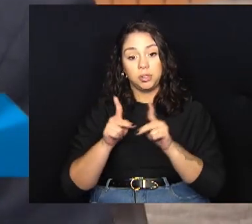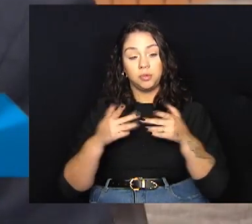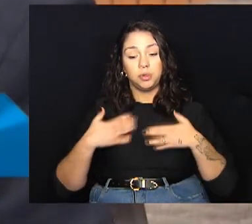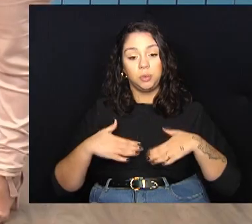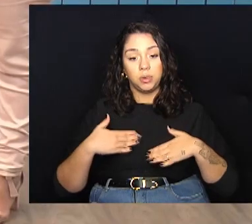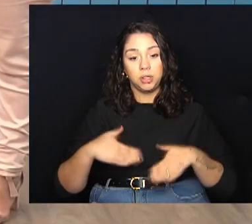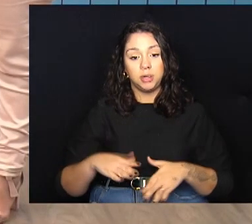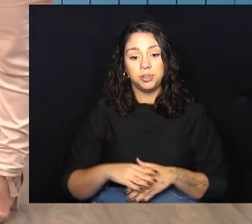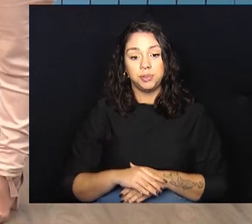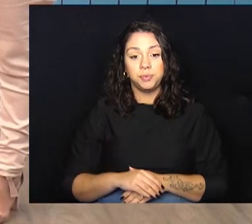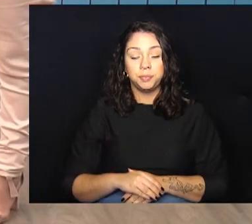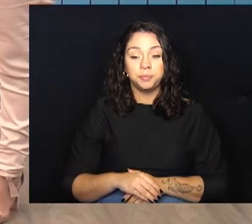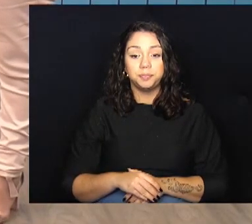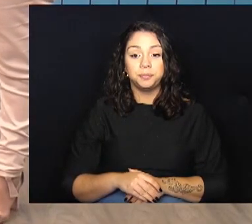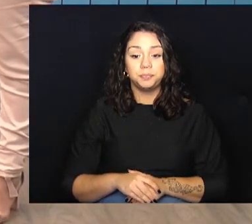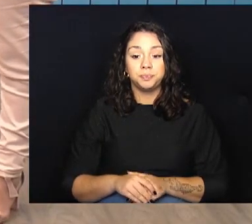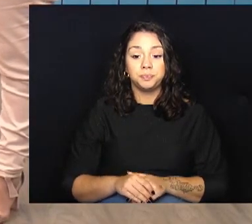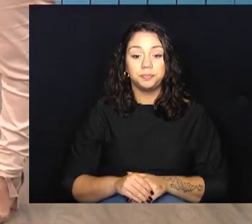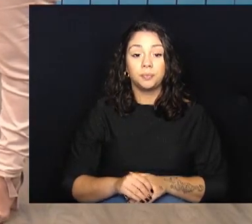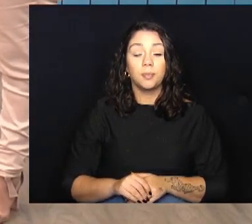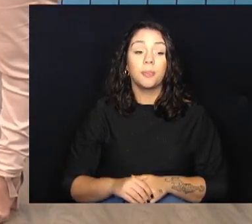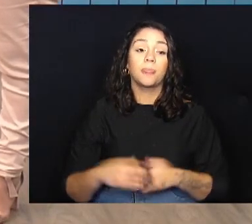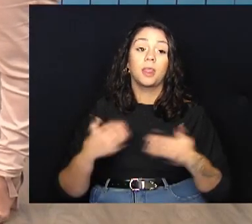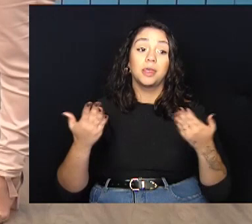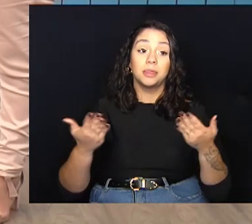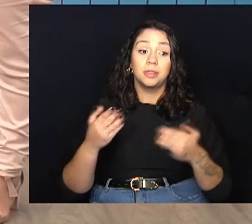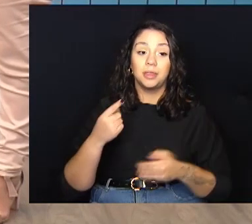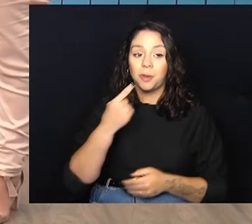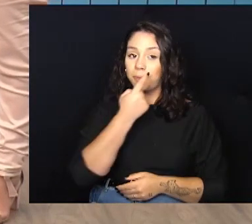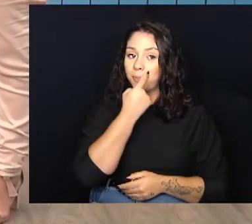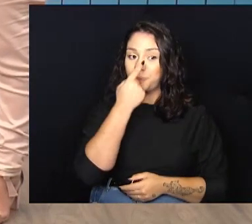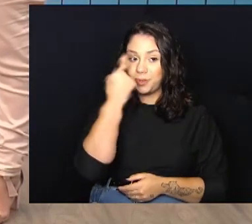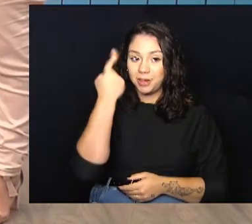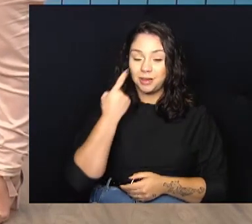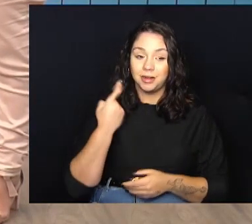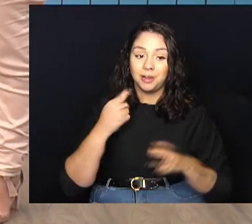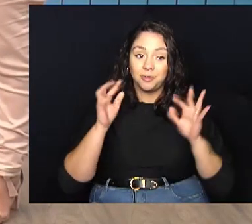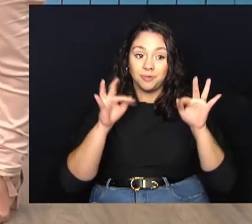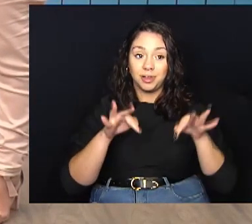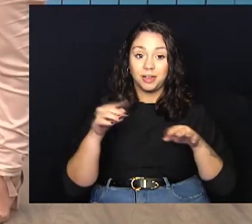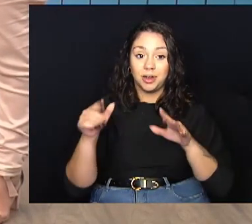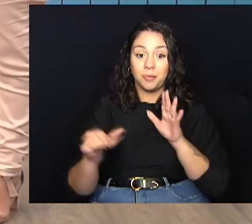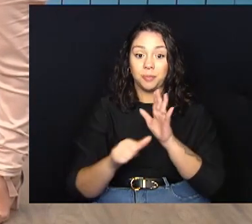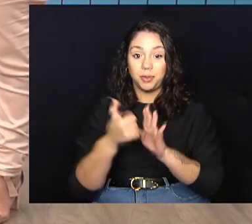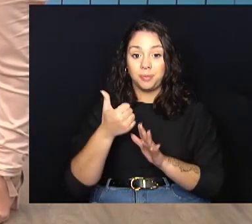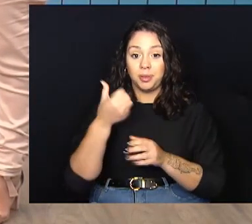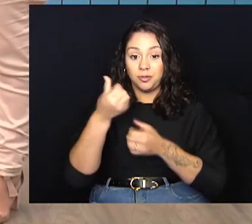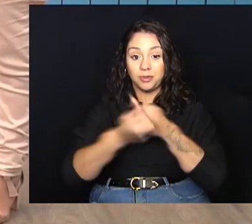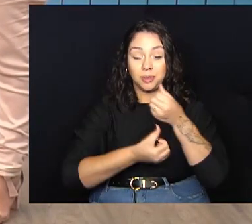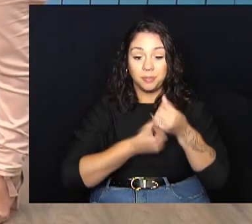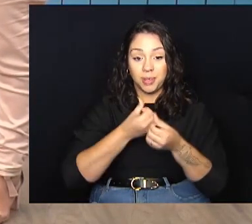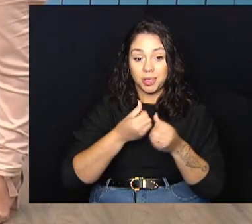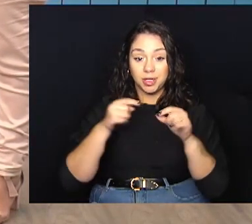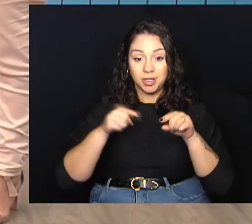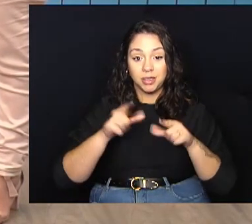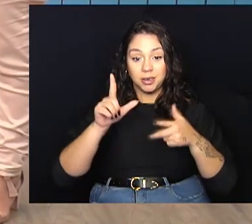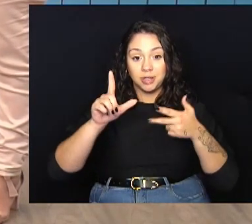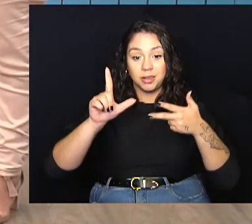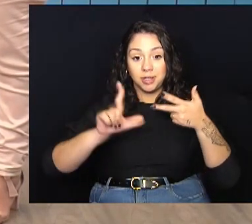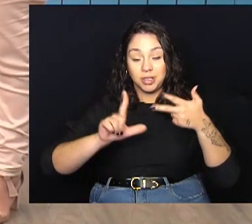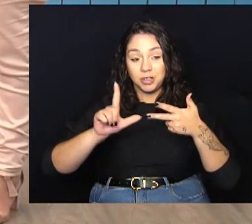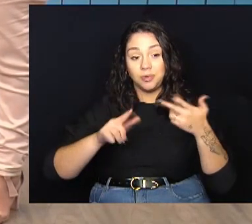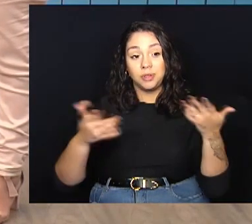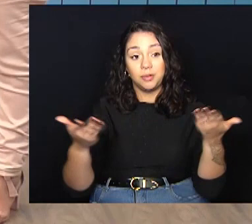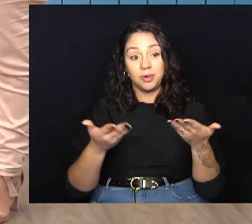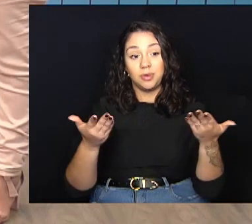qualidade bom Mirna Abreu fim do primeiro semestre aqui no legislativo hora de nós repercutirmos